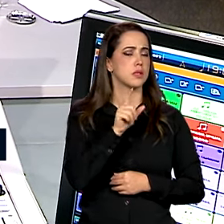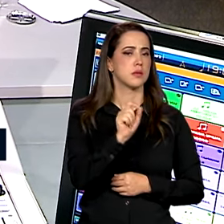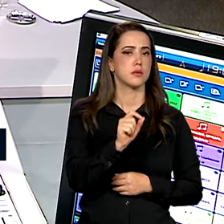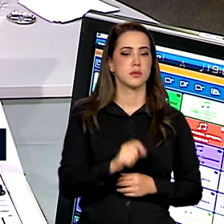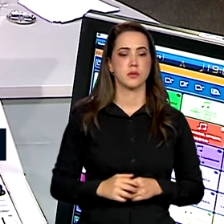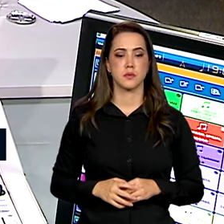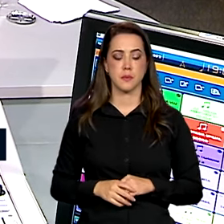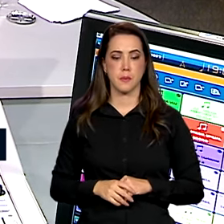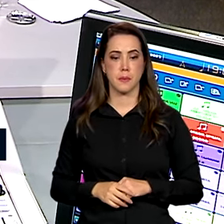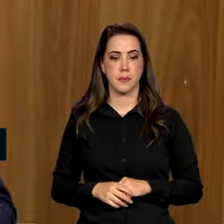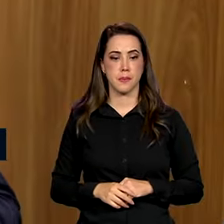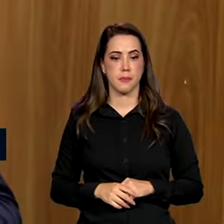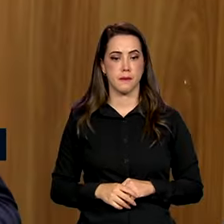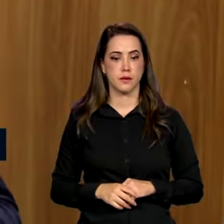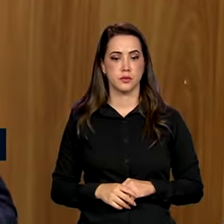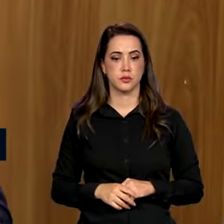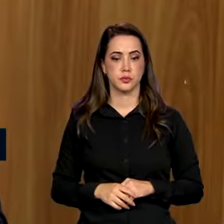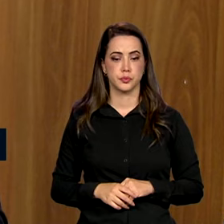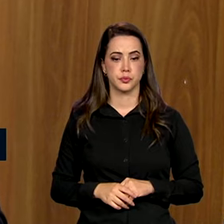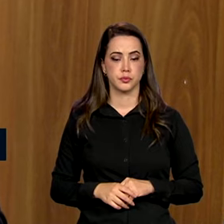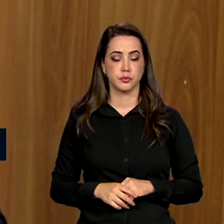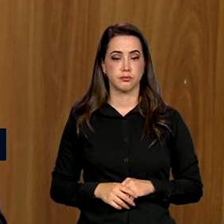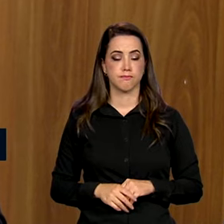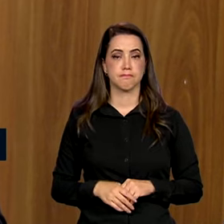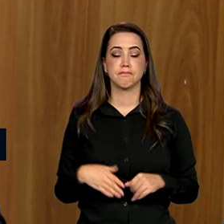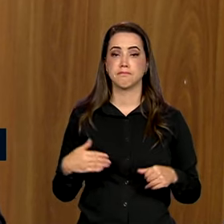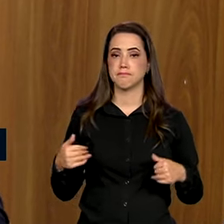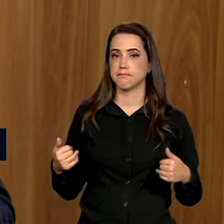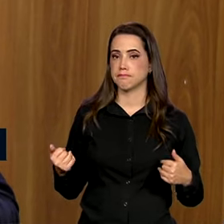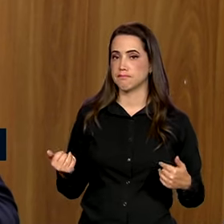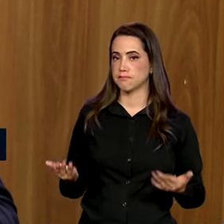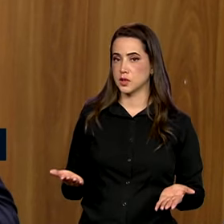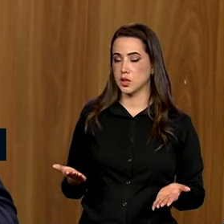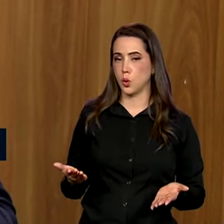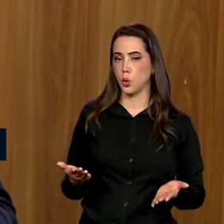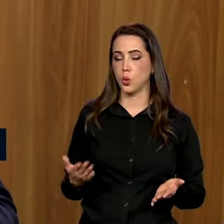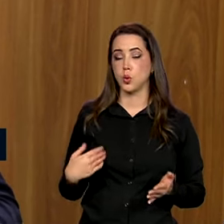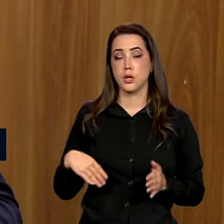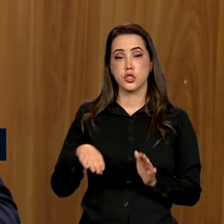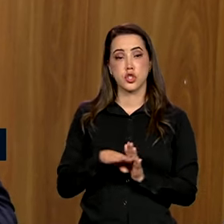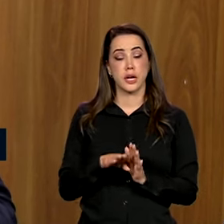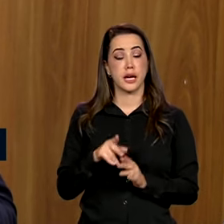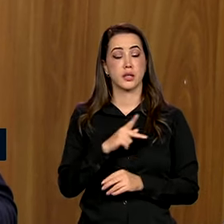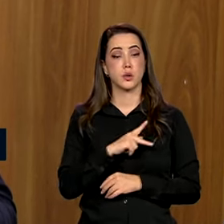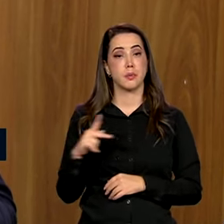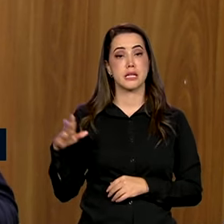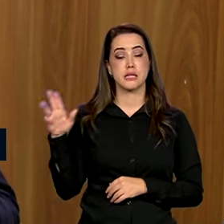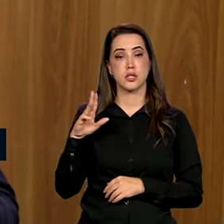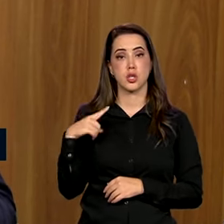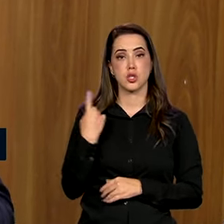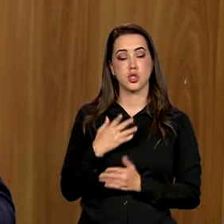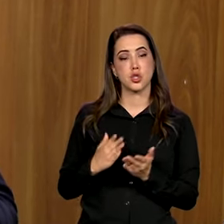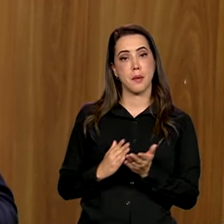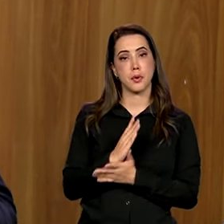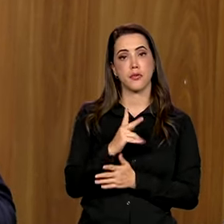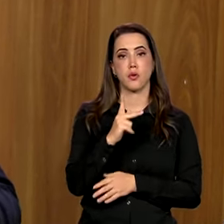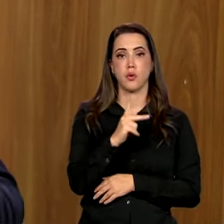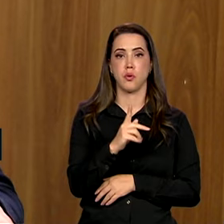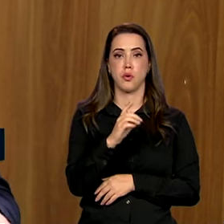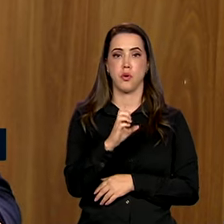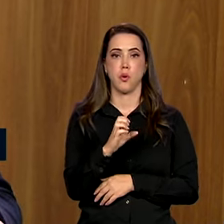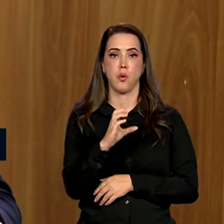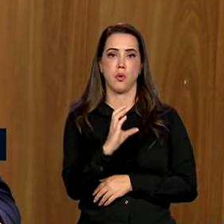olha com a chegada do presidente Lula Mariana nós ainda na transição conseguimos aprovar uma PEC